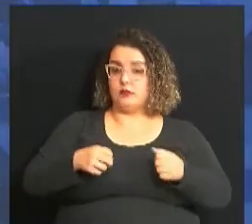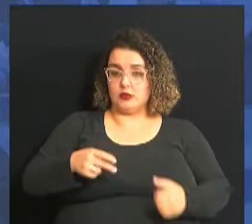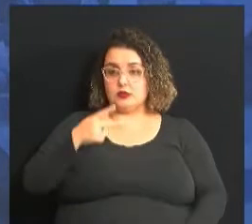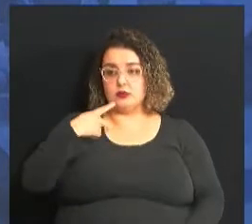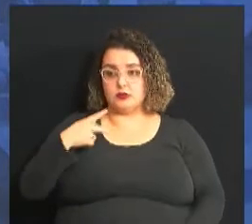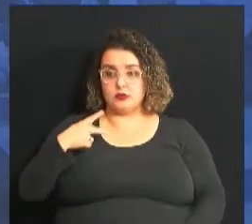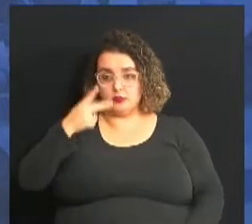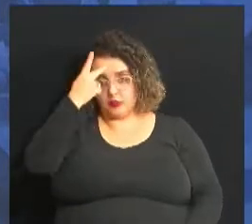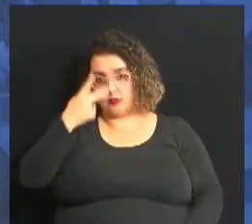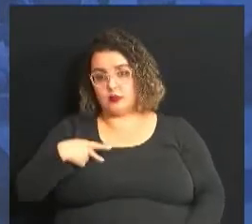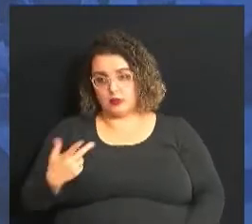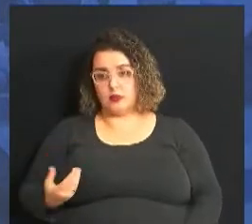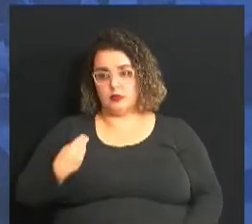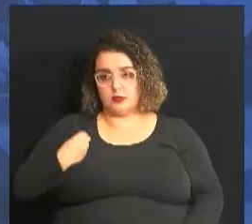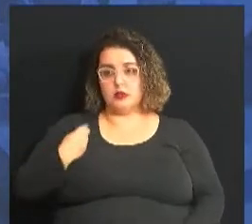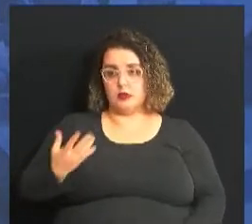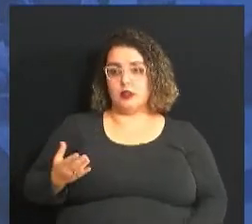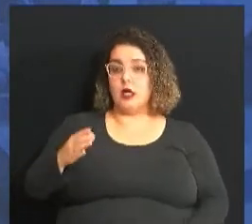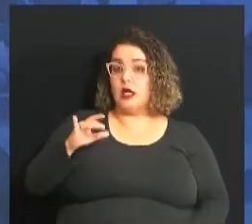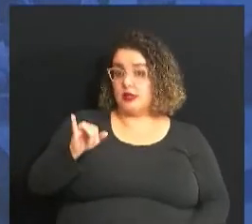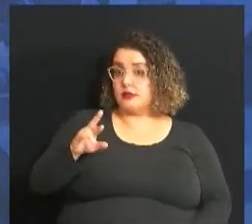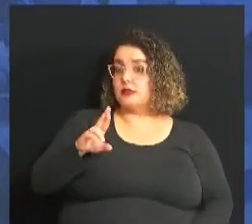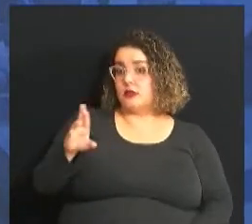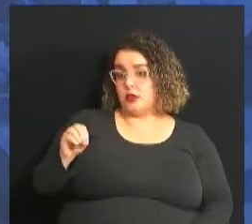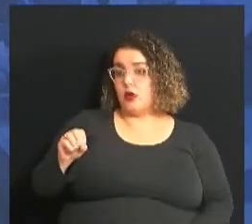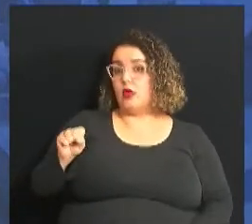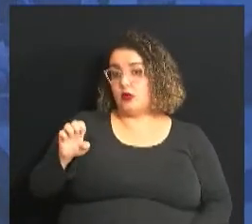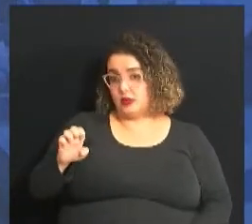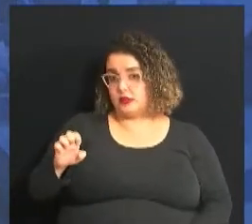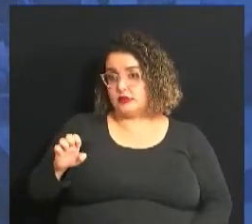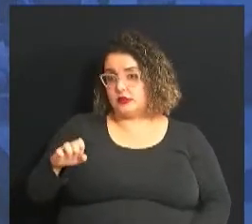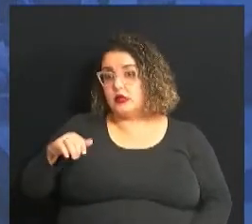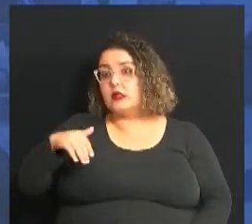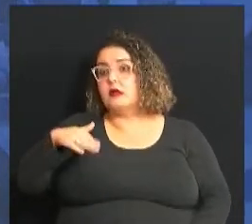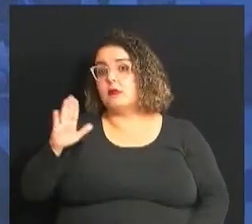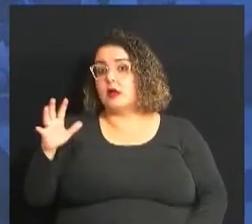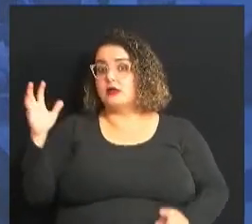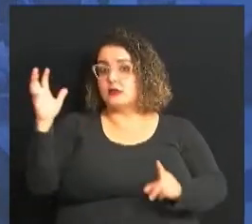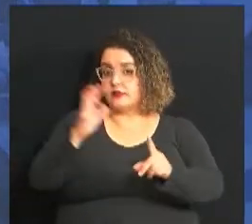cirrose. Cirrose também é uma das doenças que mais afetam os homens.